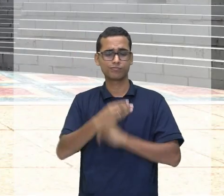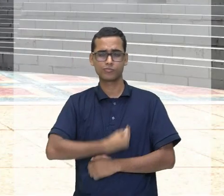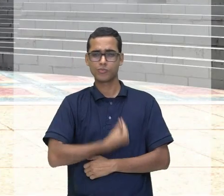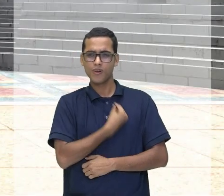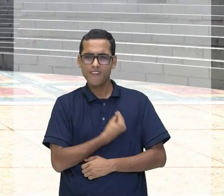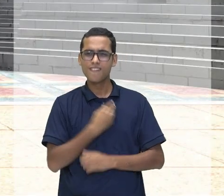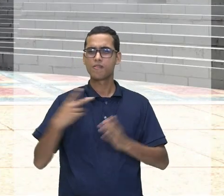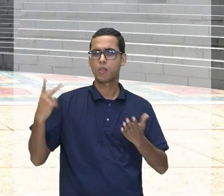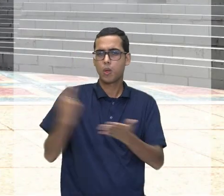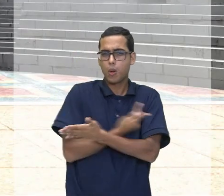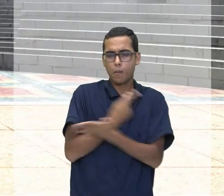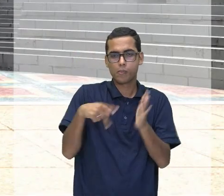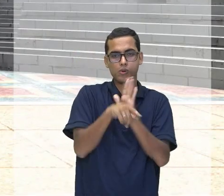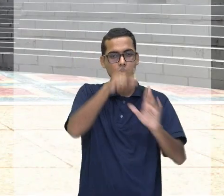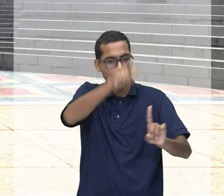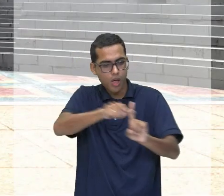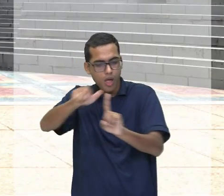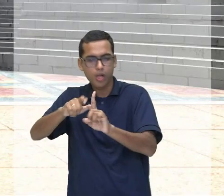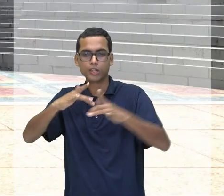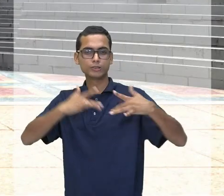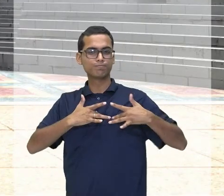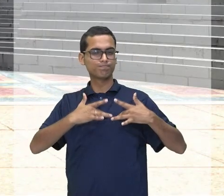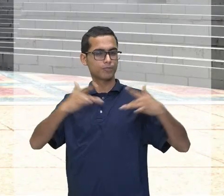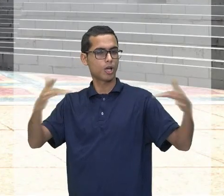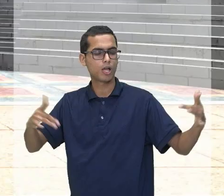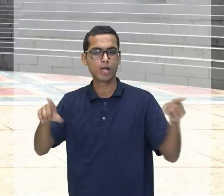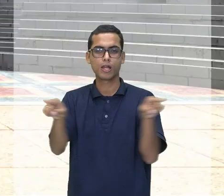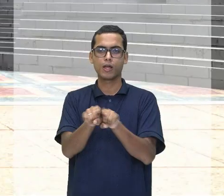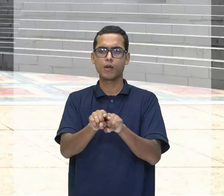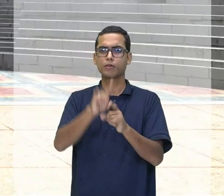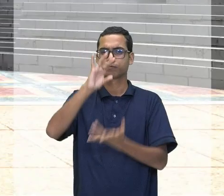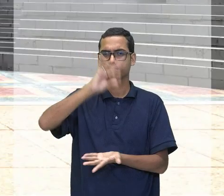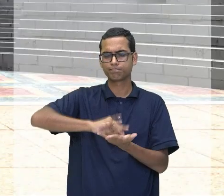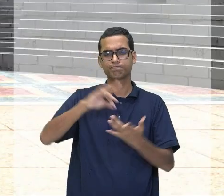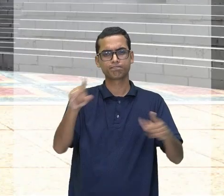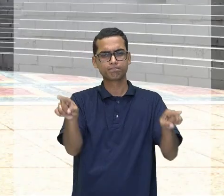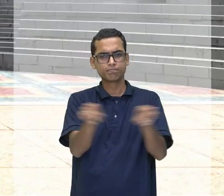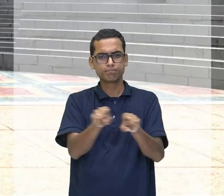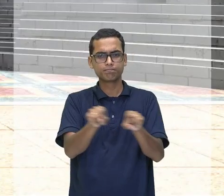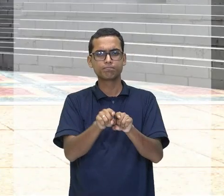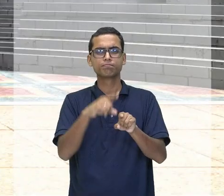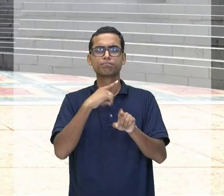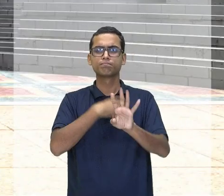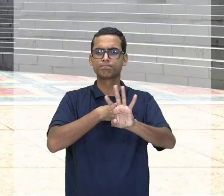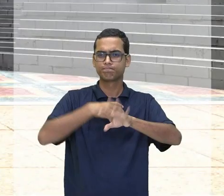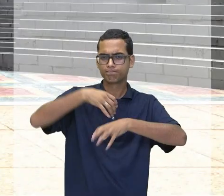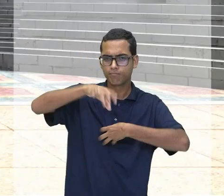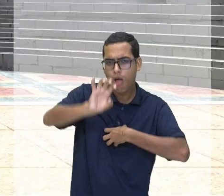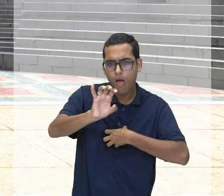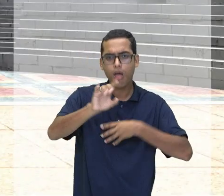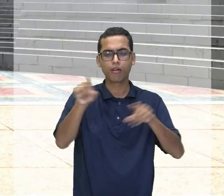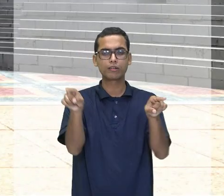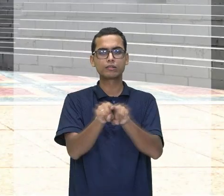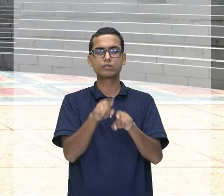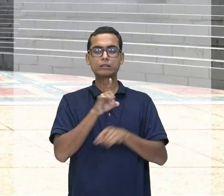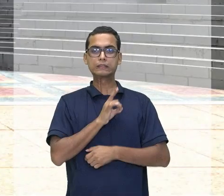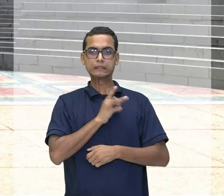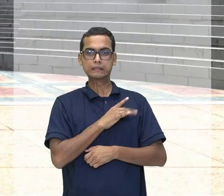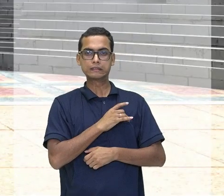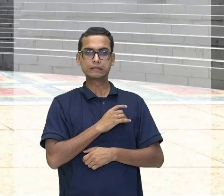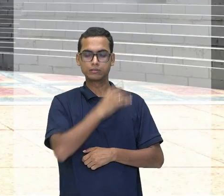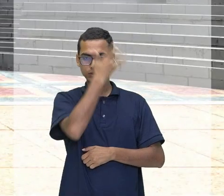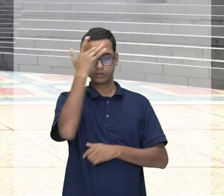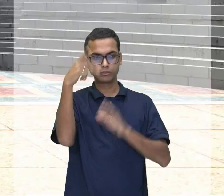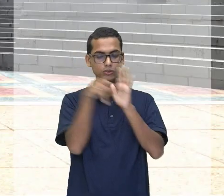a compaixão, a piedade e o temor dos espectadores. Então olha aí, a tragédia, né? Quando nós estamos diante